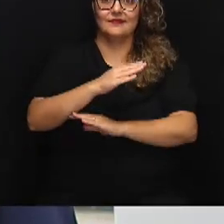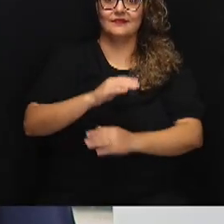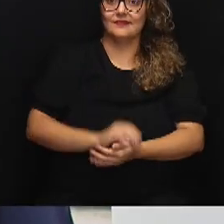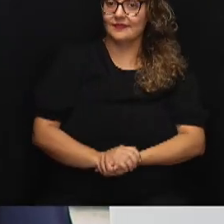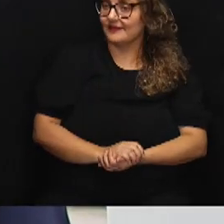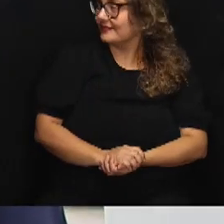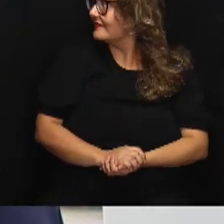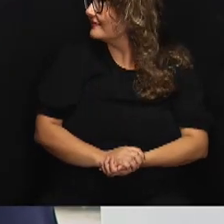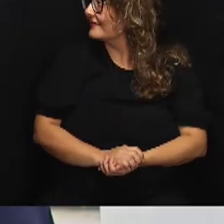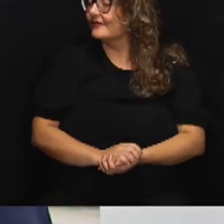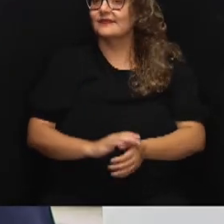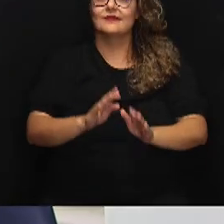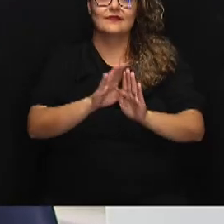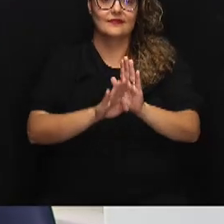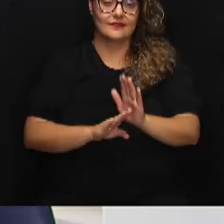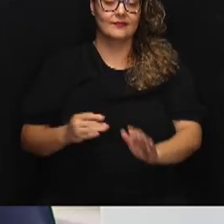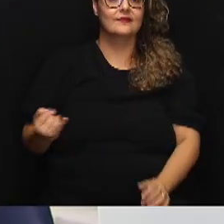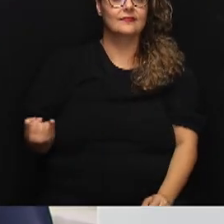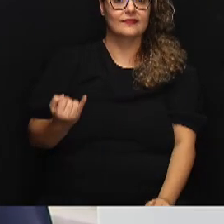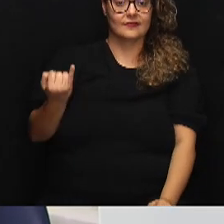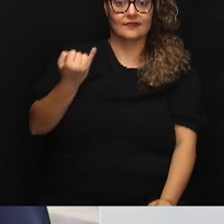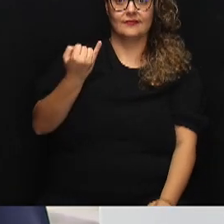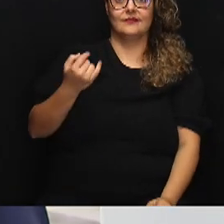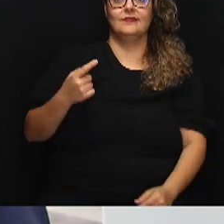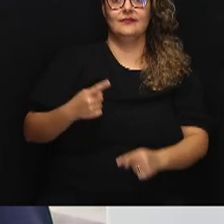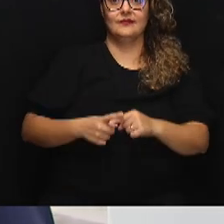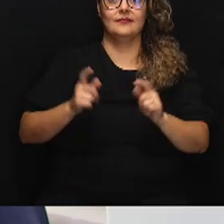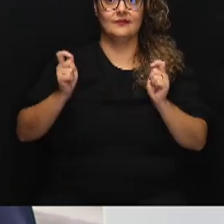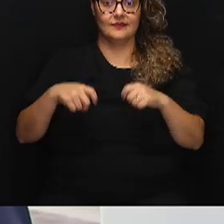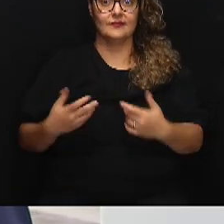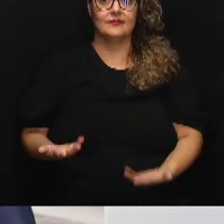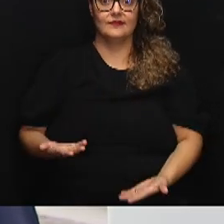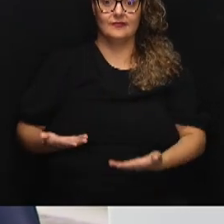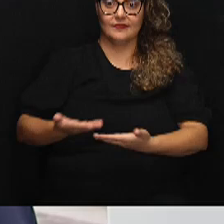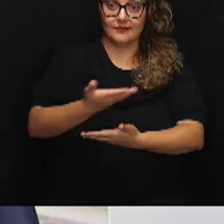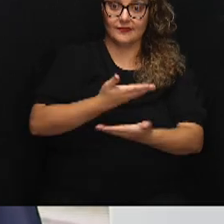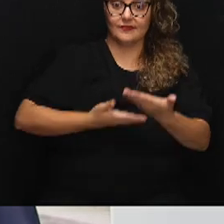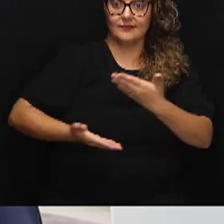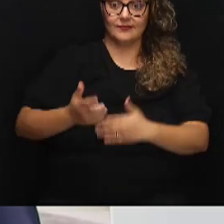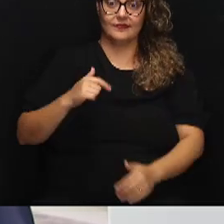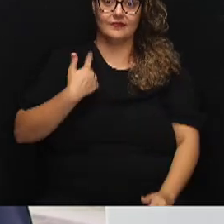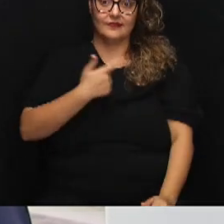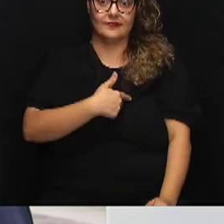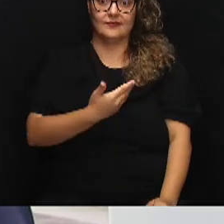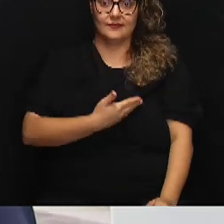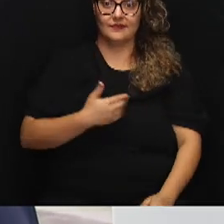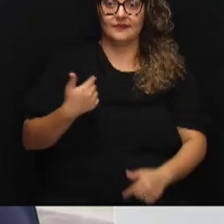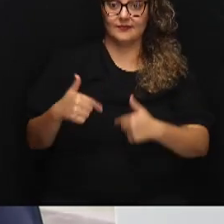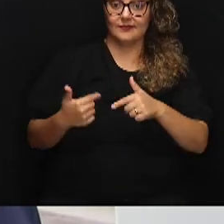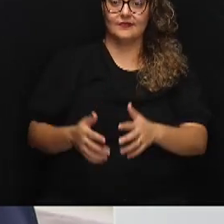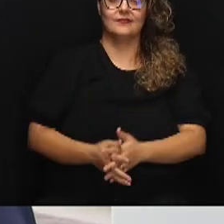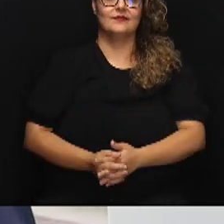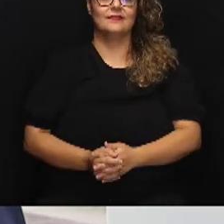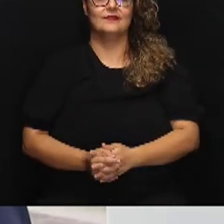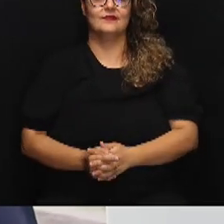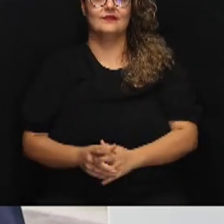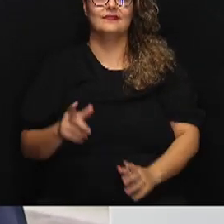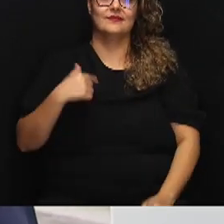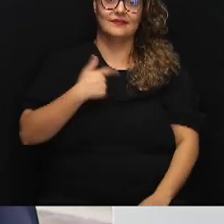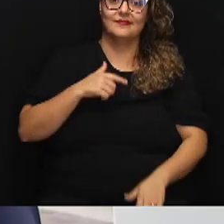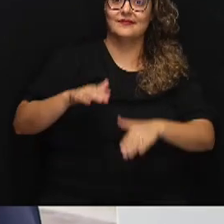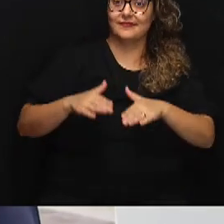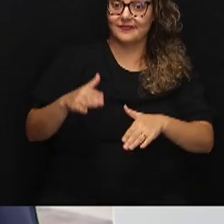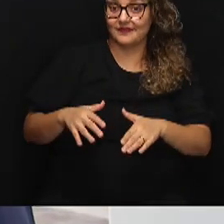um programa extremamente importante porque possibilita realmente essa interação com os nossos colegas de trabalho, em primeiro lugar. A gente fica muitas vezes